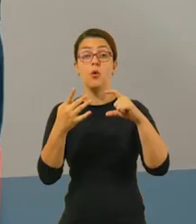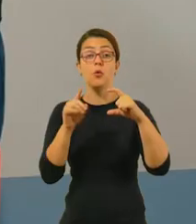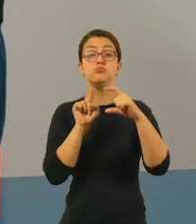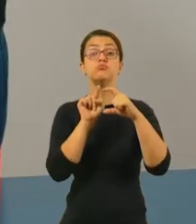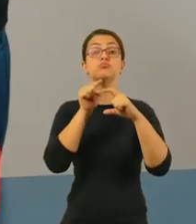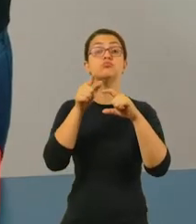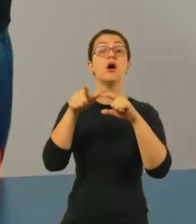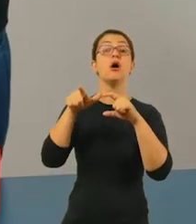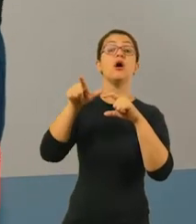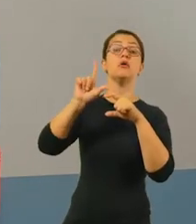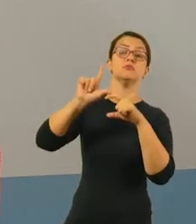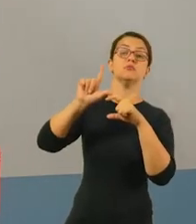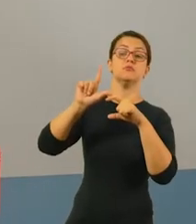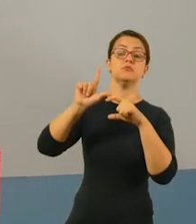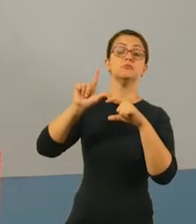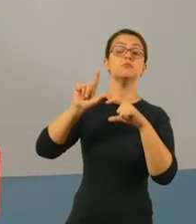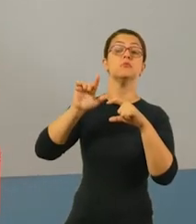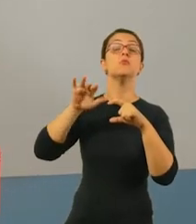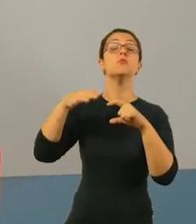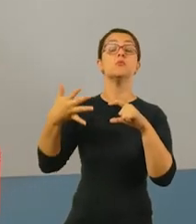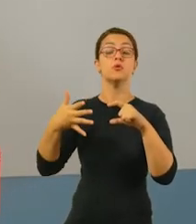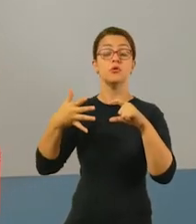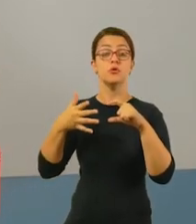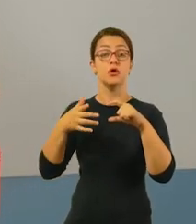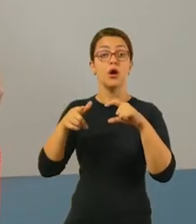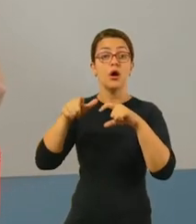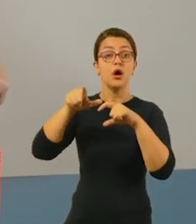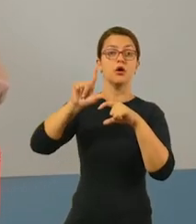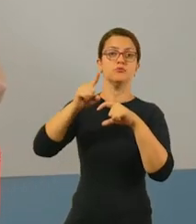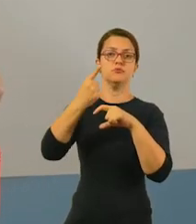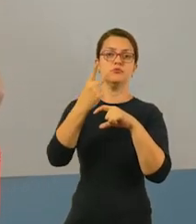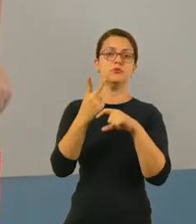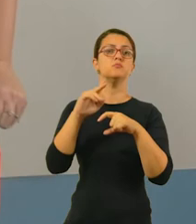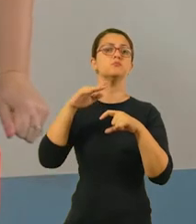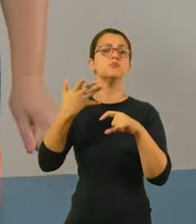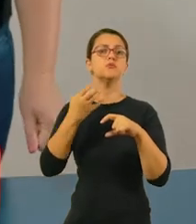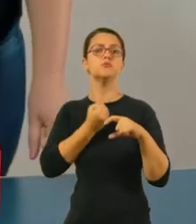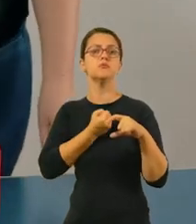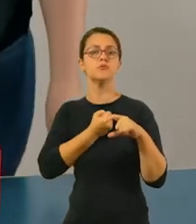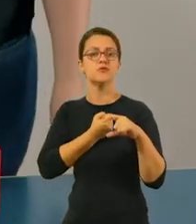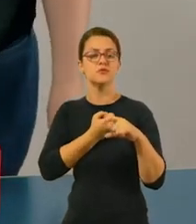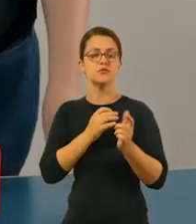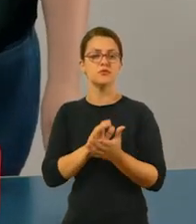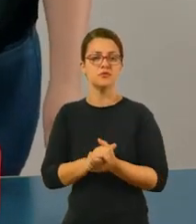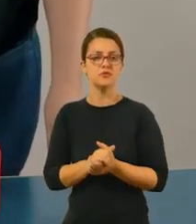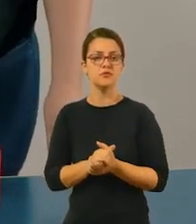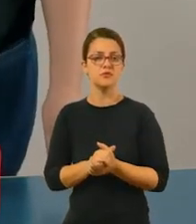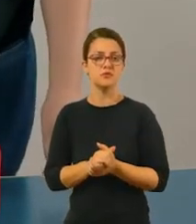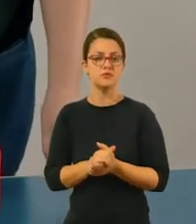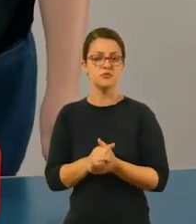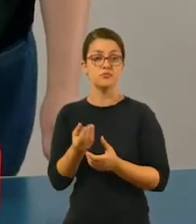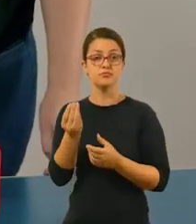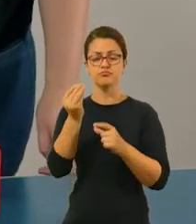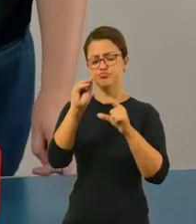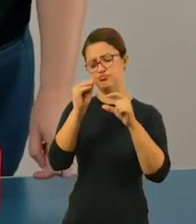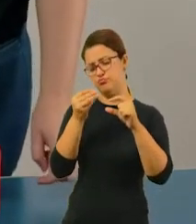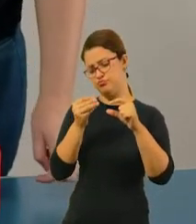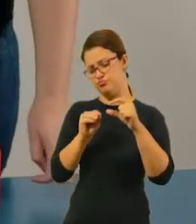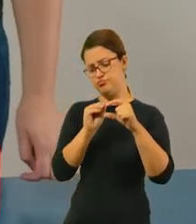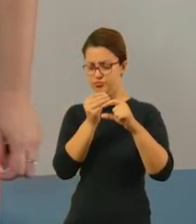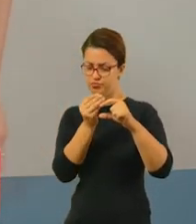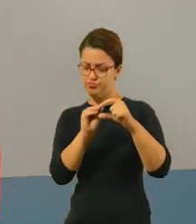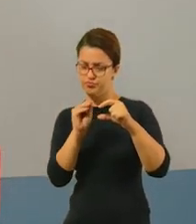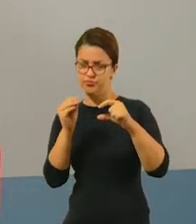14 dos números naturais. E antes do 12, qual número vem? Você vai colocar ali, tá